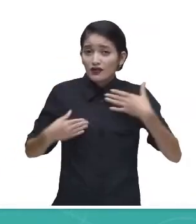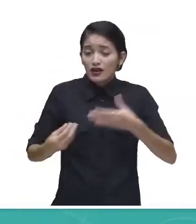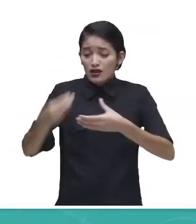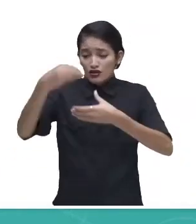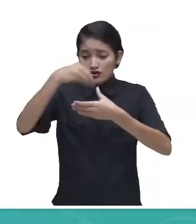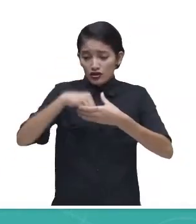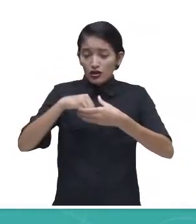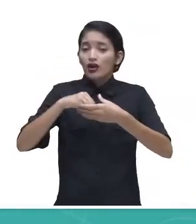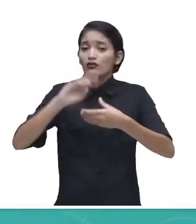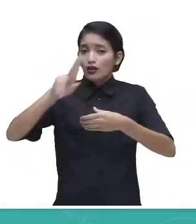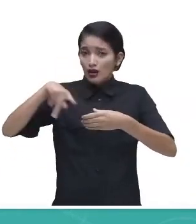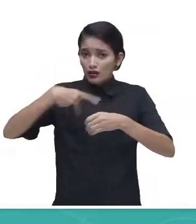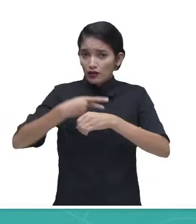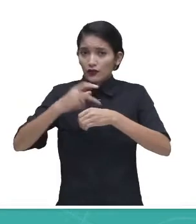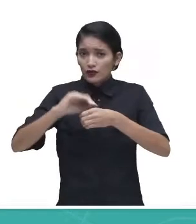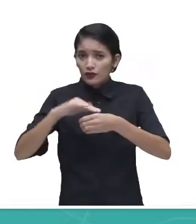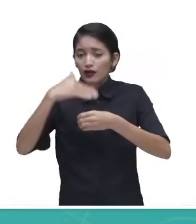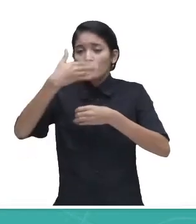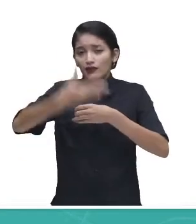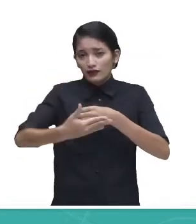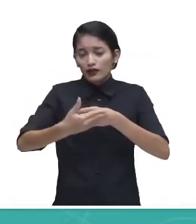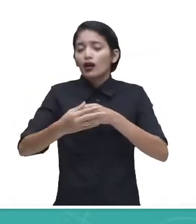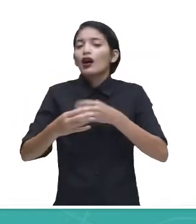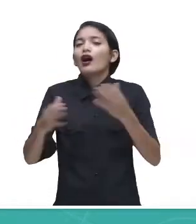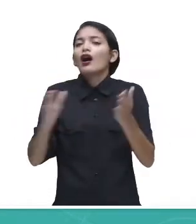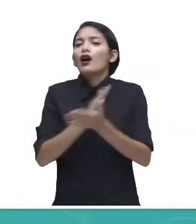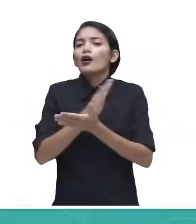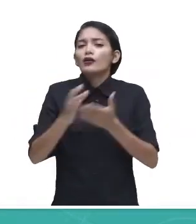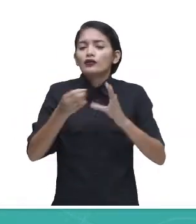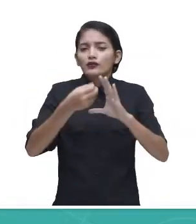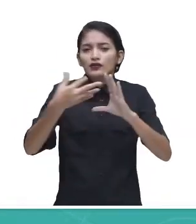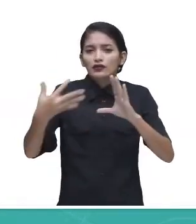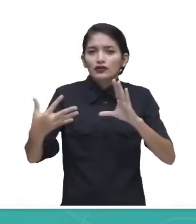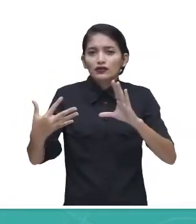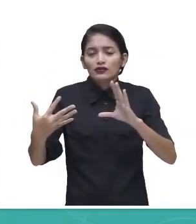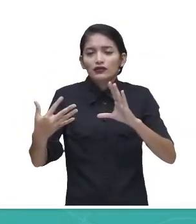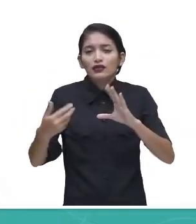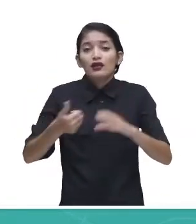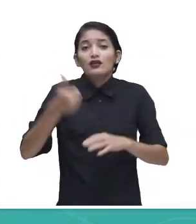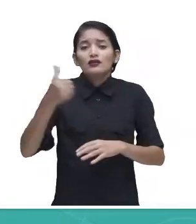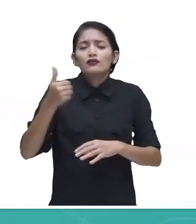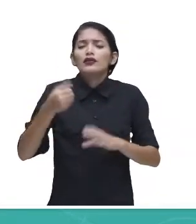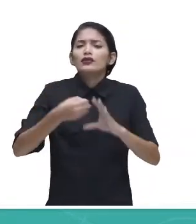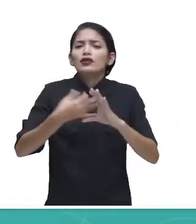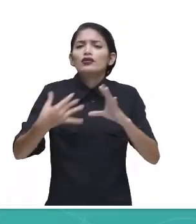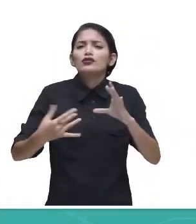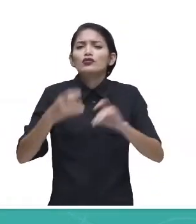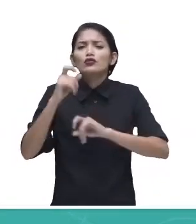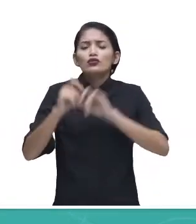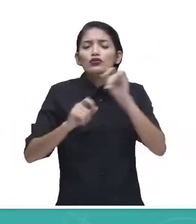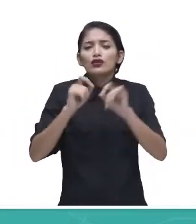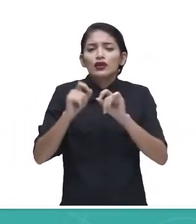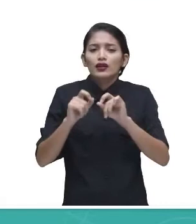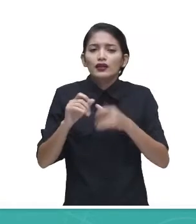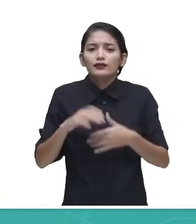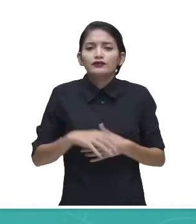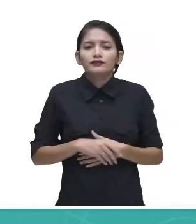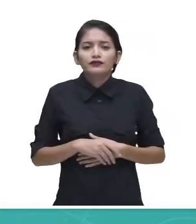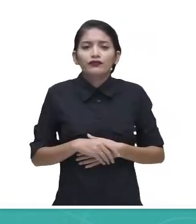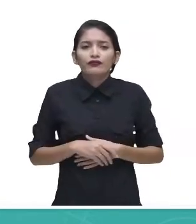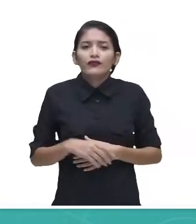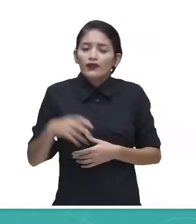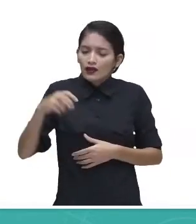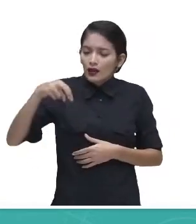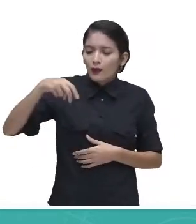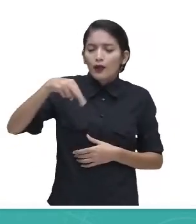fora. Então, vamos mostrar para vocês algumas características. Uma das primeiras características aqui, ó, é ser bípede, né? Andar na